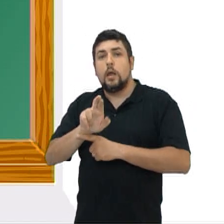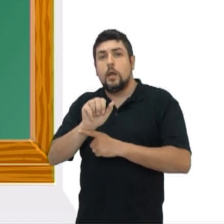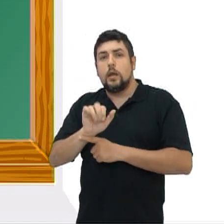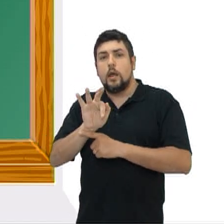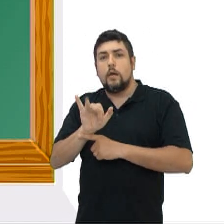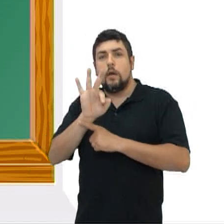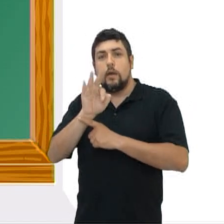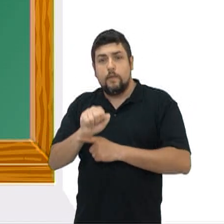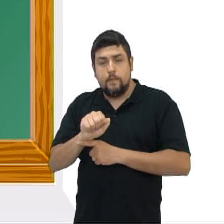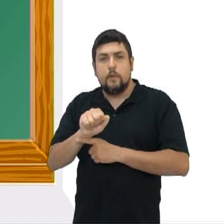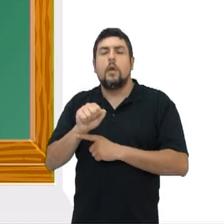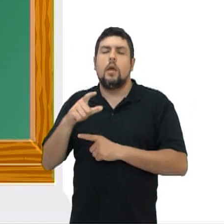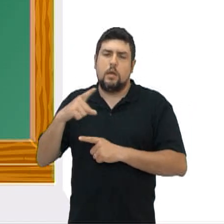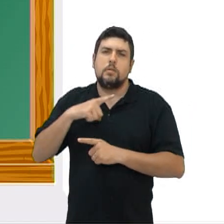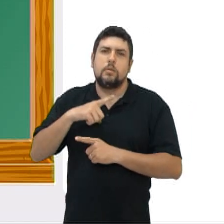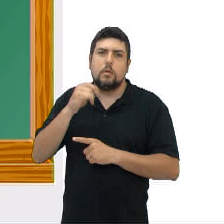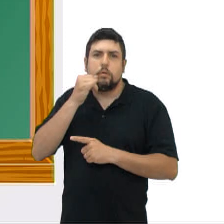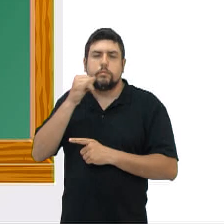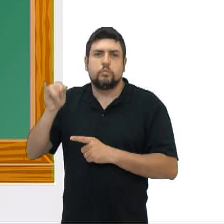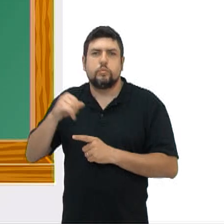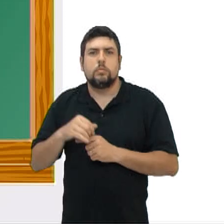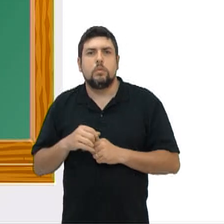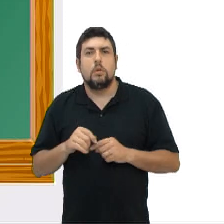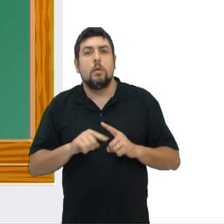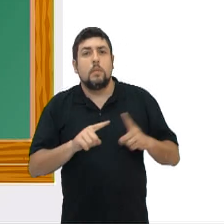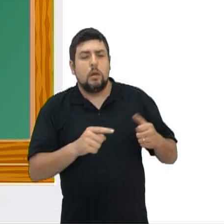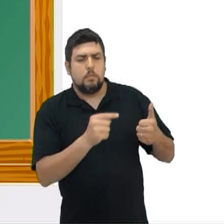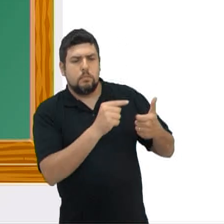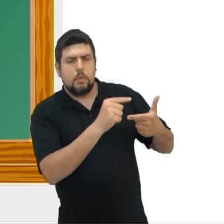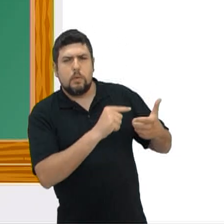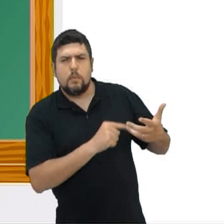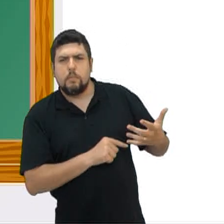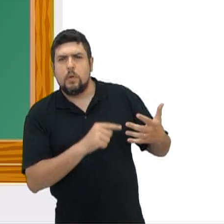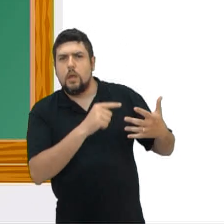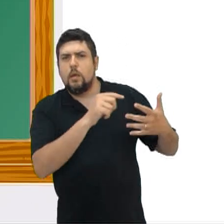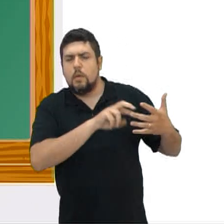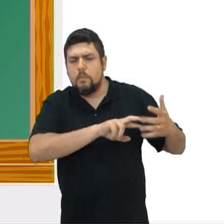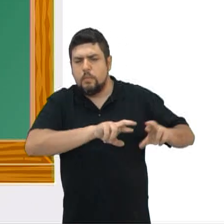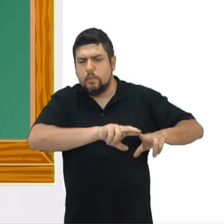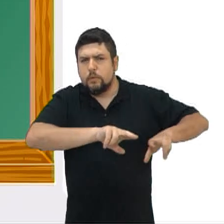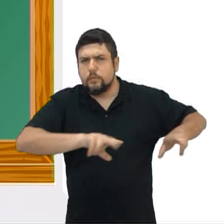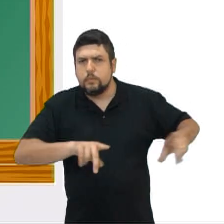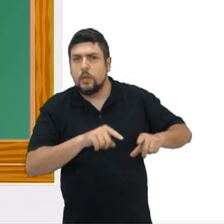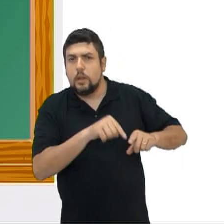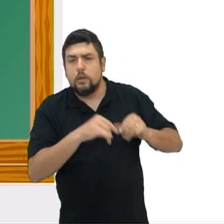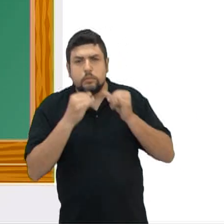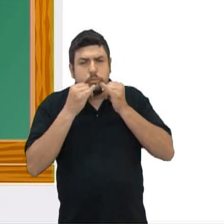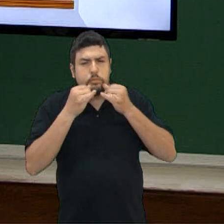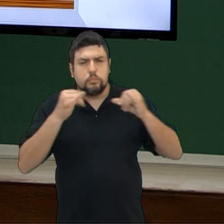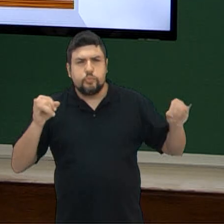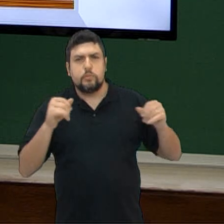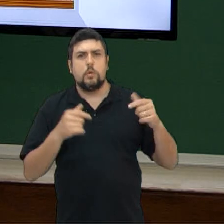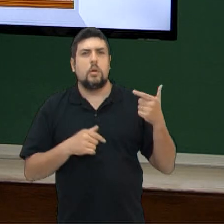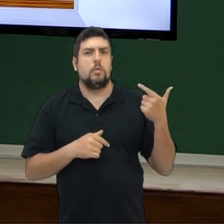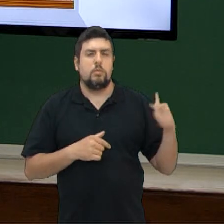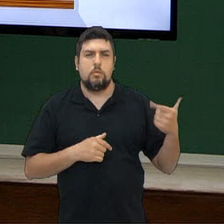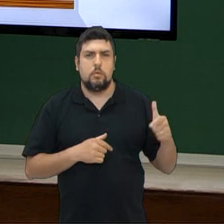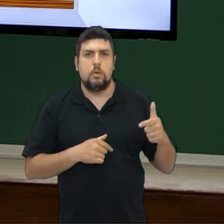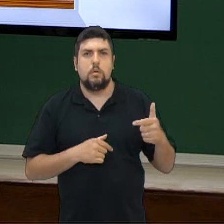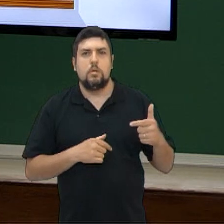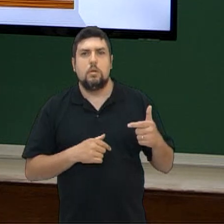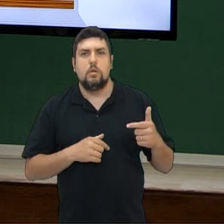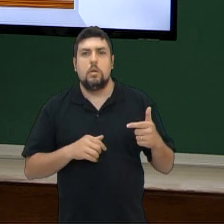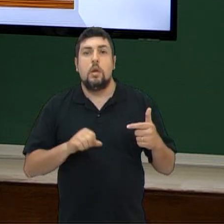geral, esses compostos covalentes, em sua forma pura, certo? Eles não conduzem correntes elétricas e sim, eles